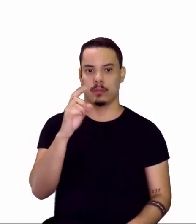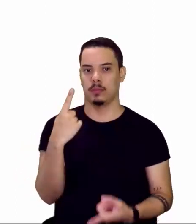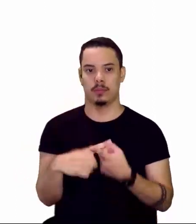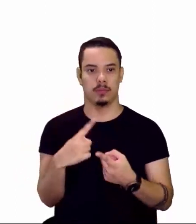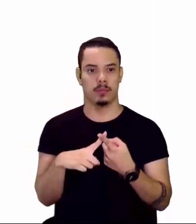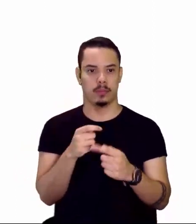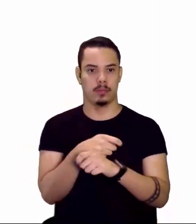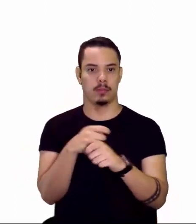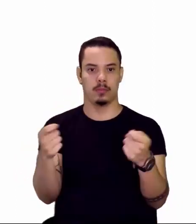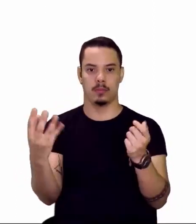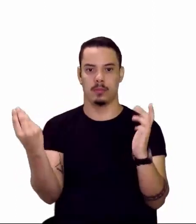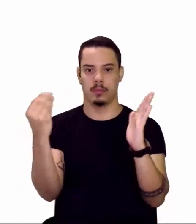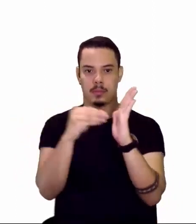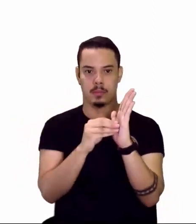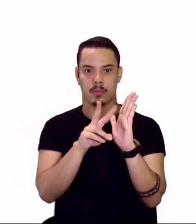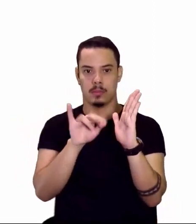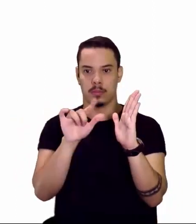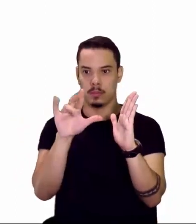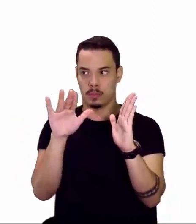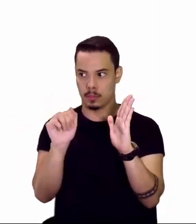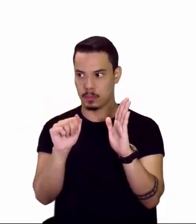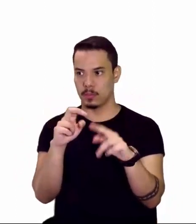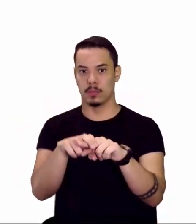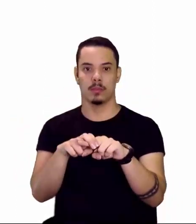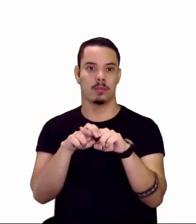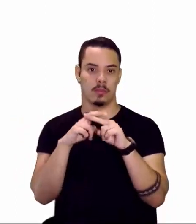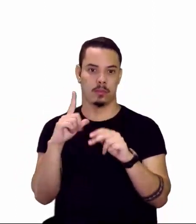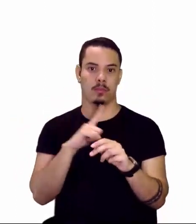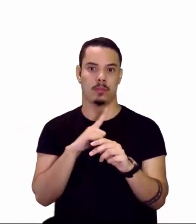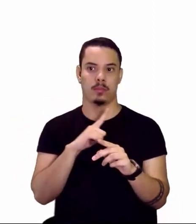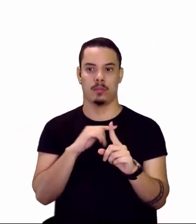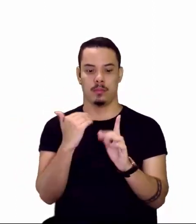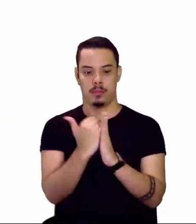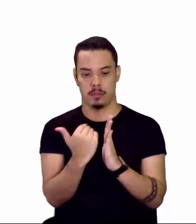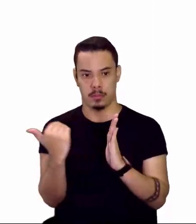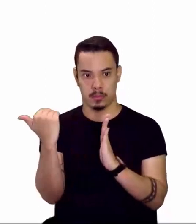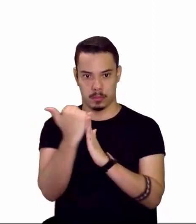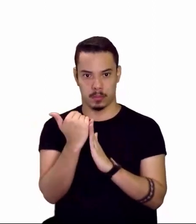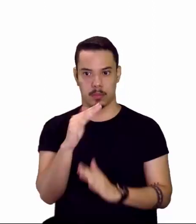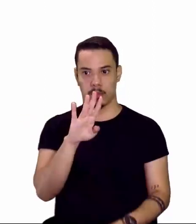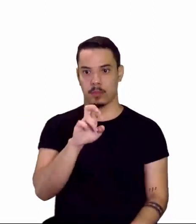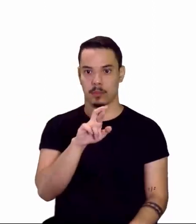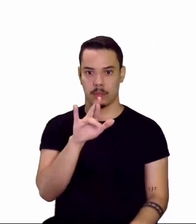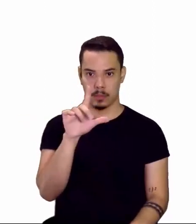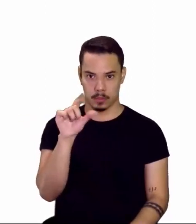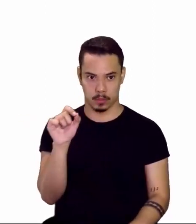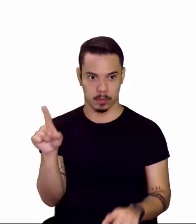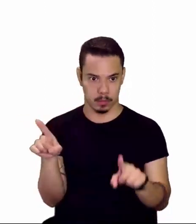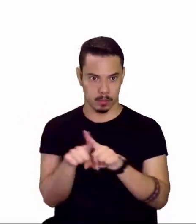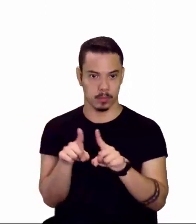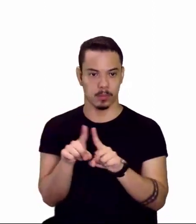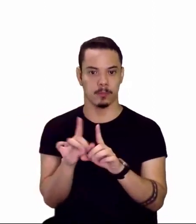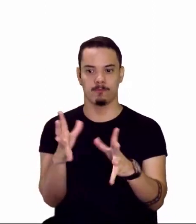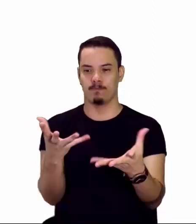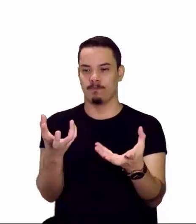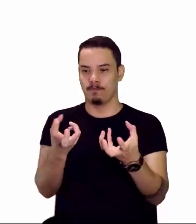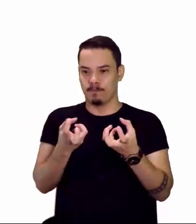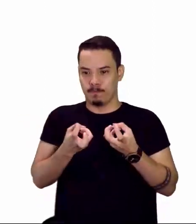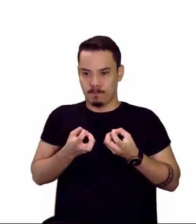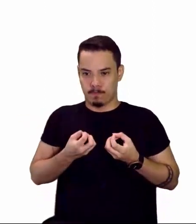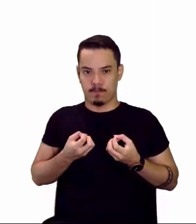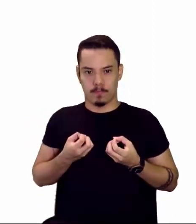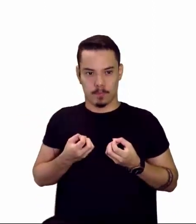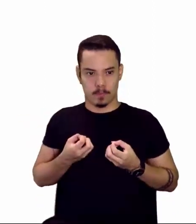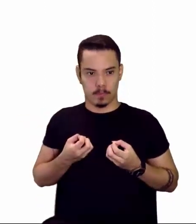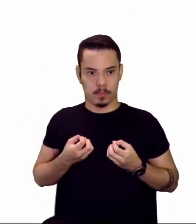camada de valência, no PCl5. Portanto, houve uma expansão. Enquanto o berílio e o boro contraíram o